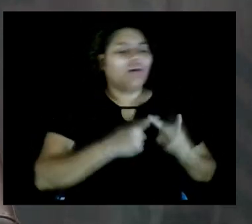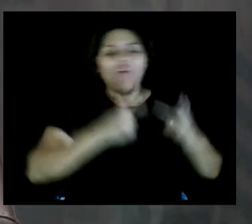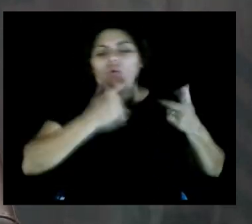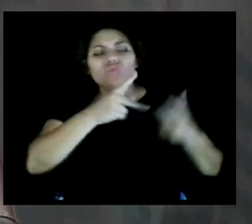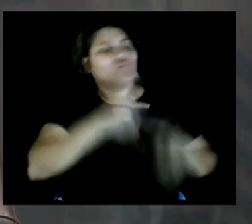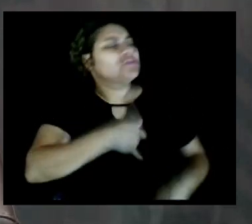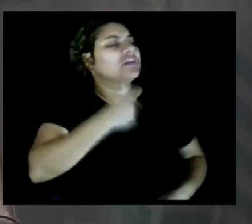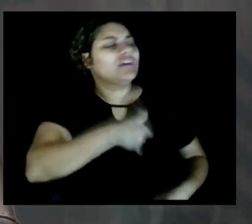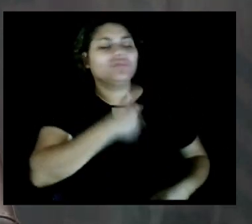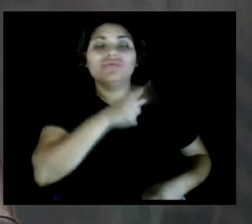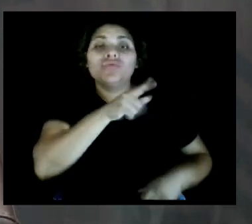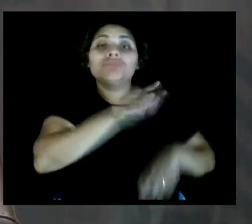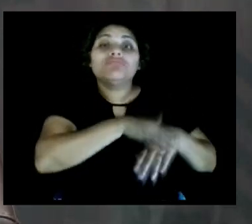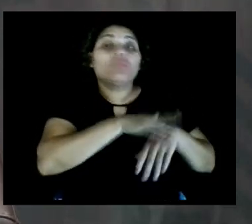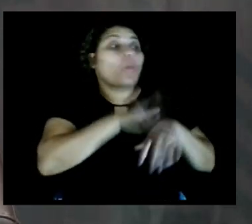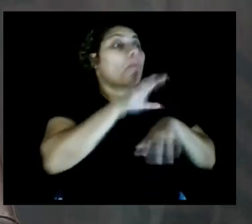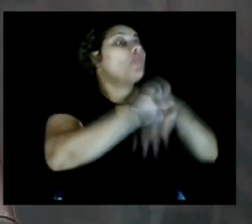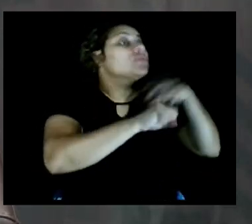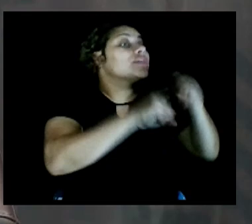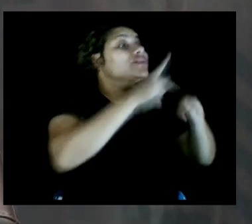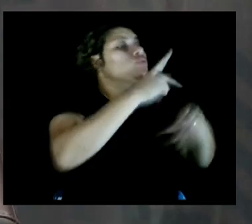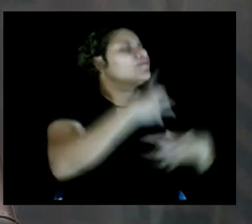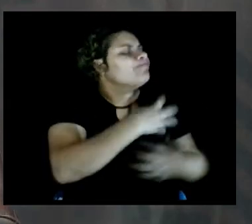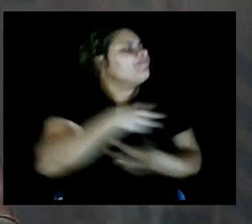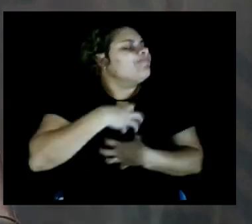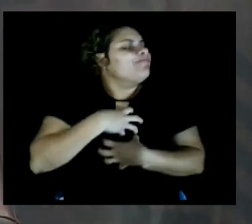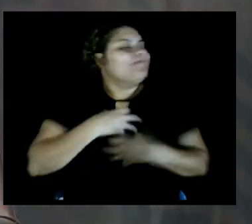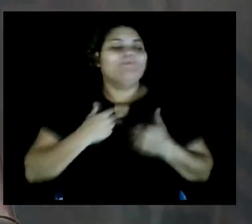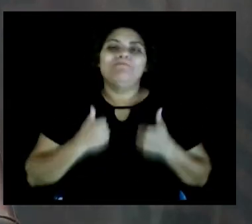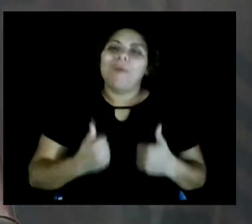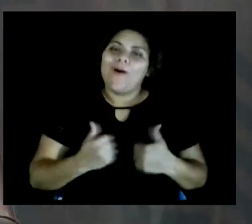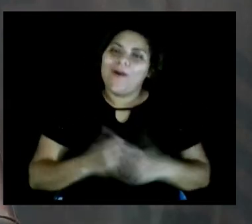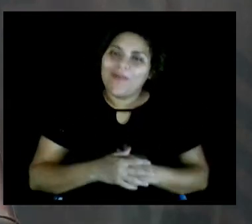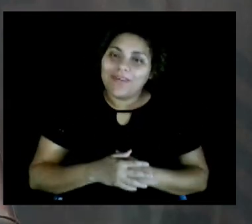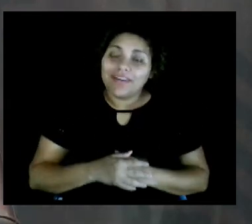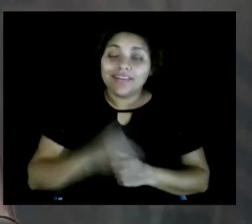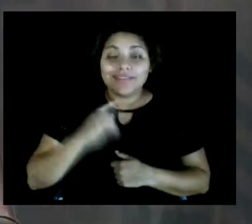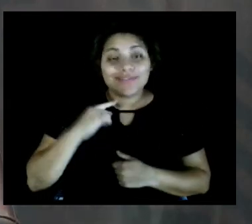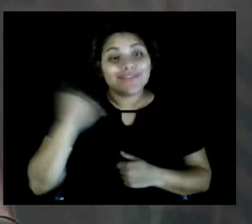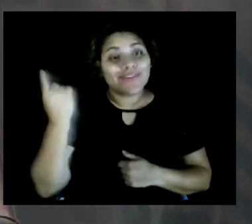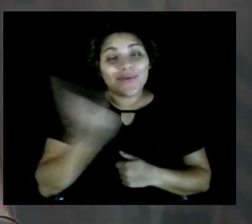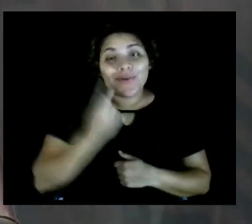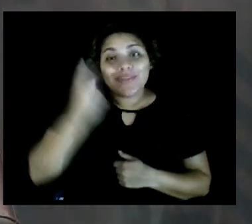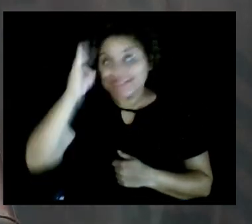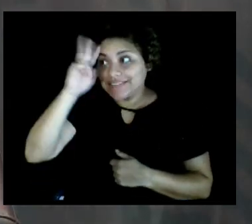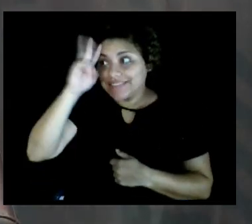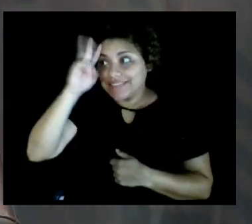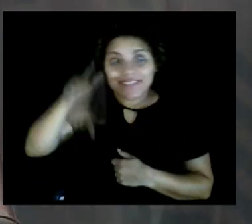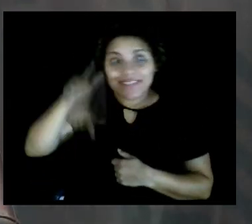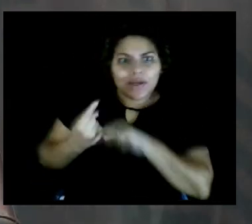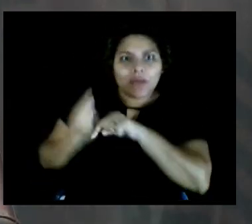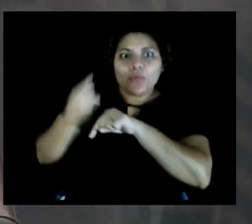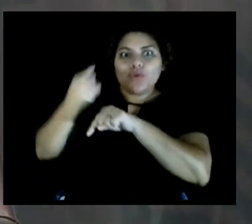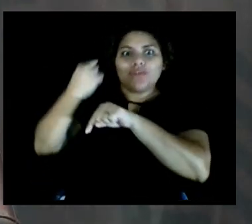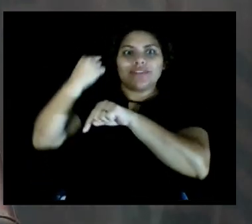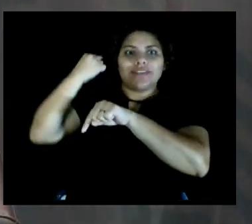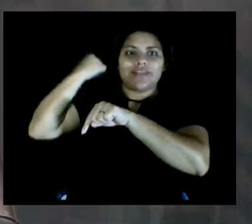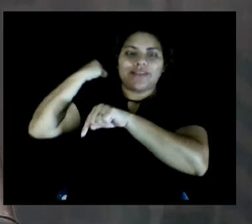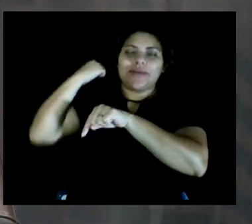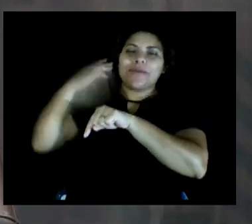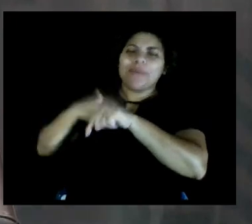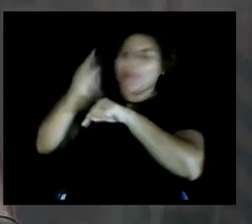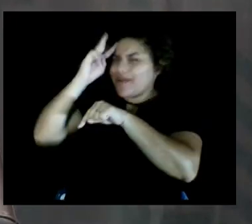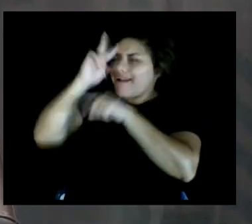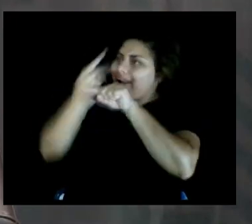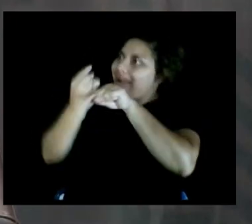faz sentido a nível nostálgico. Nós, não sei na idade de vocês, mas eu tenho que buscar a minha nostalgia que faz sentido para mim,